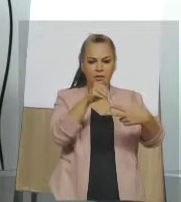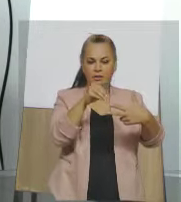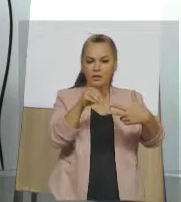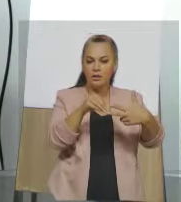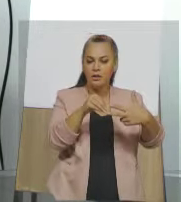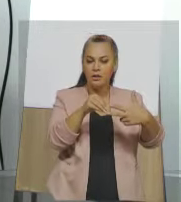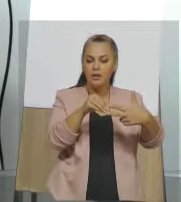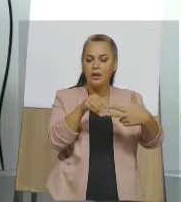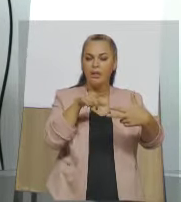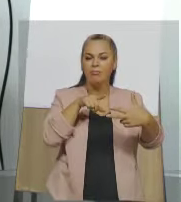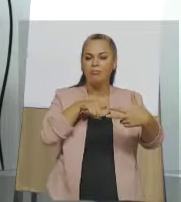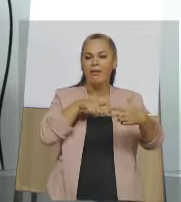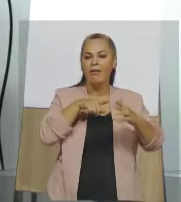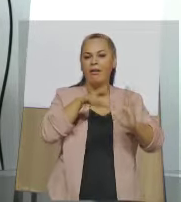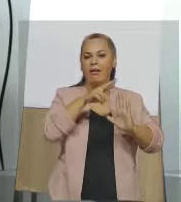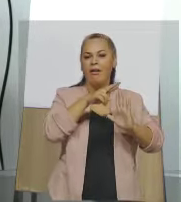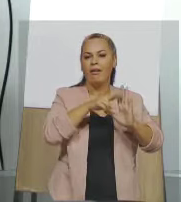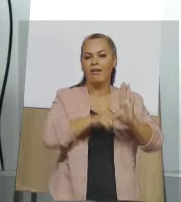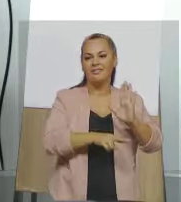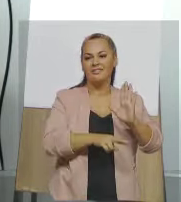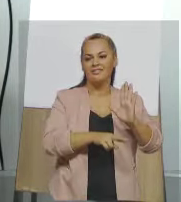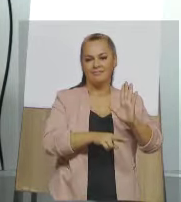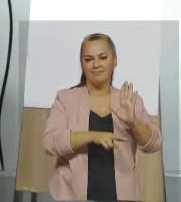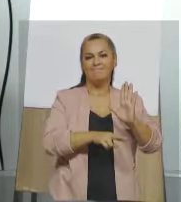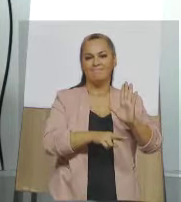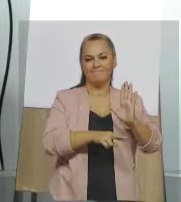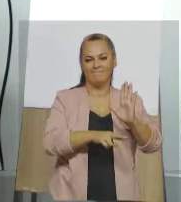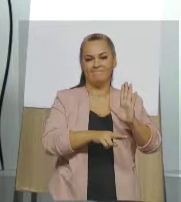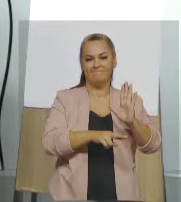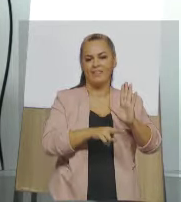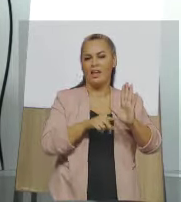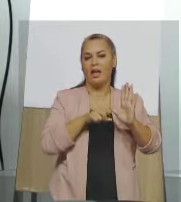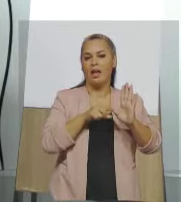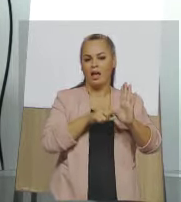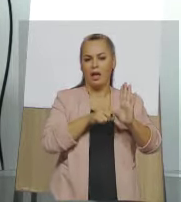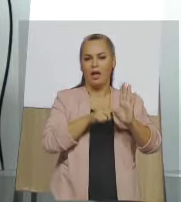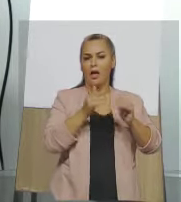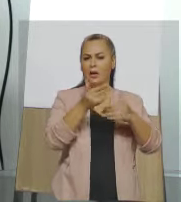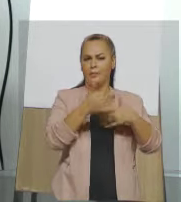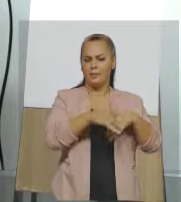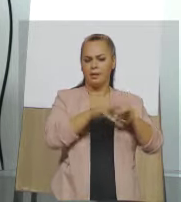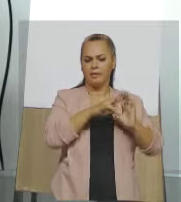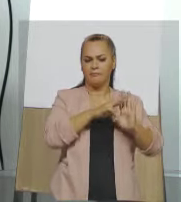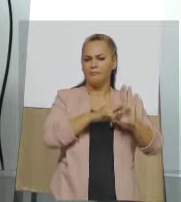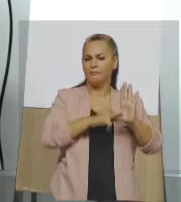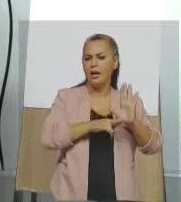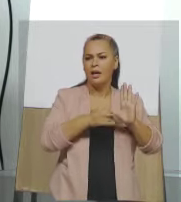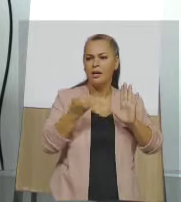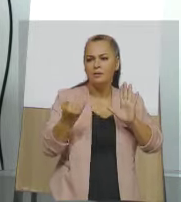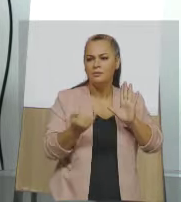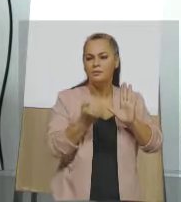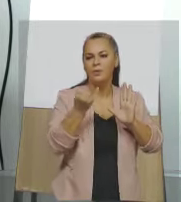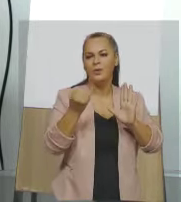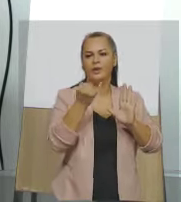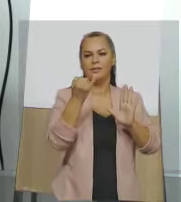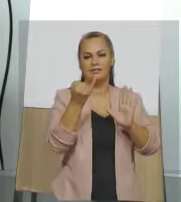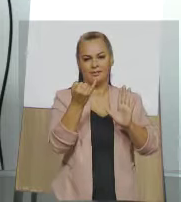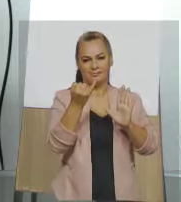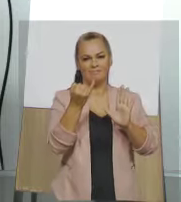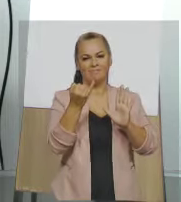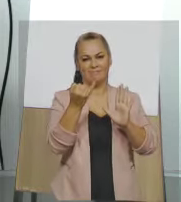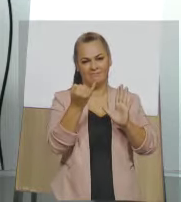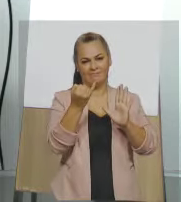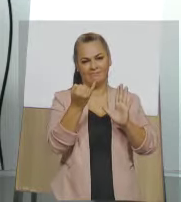redação. Ela é um item extremamente fundamental, principalmente para alunos do